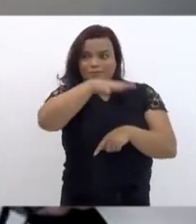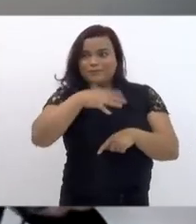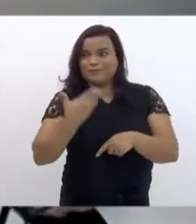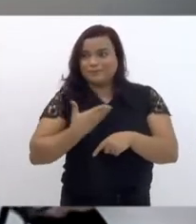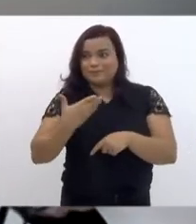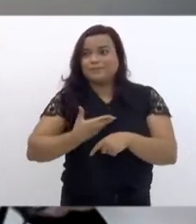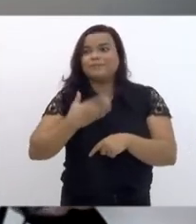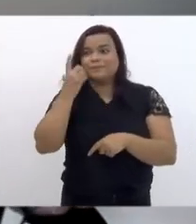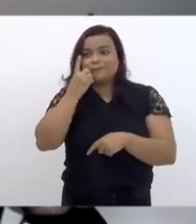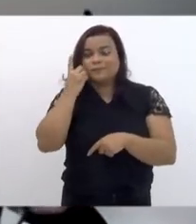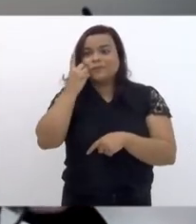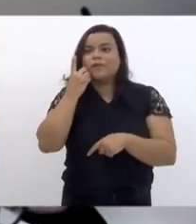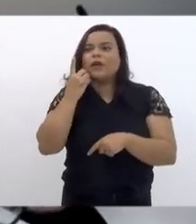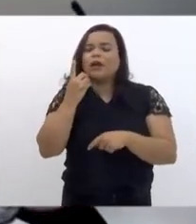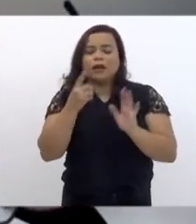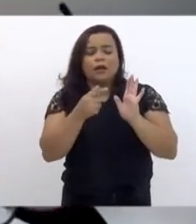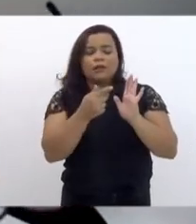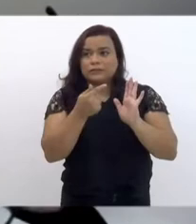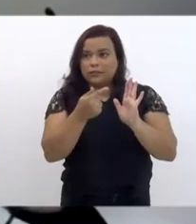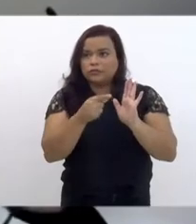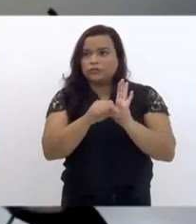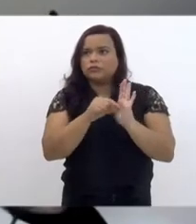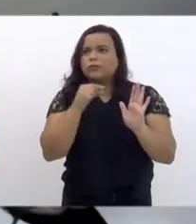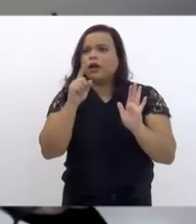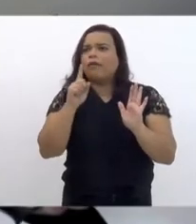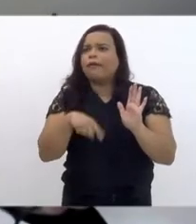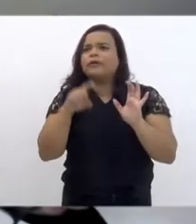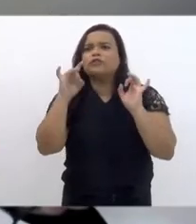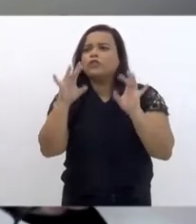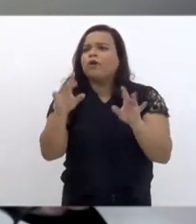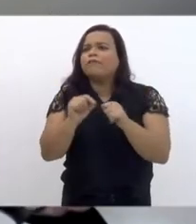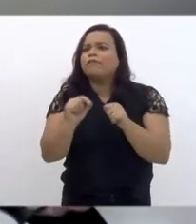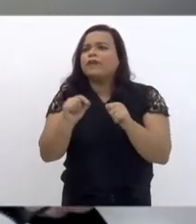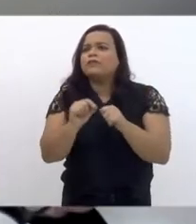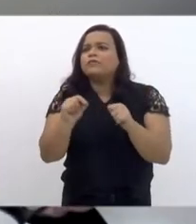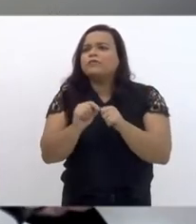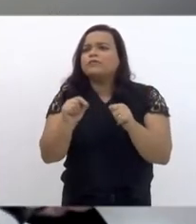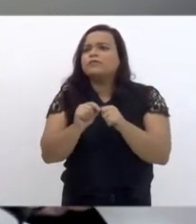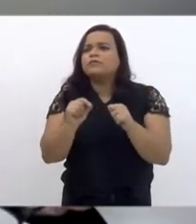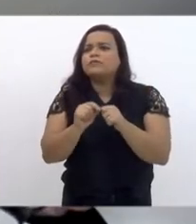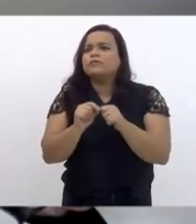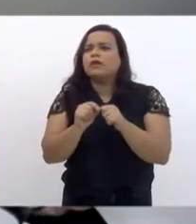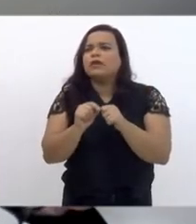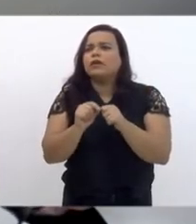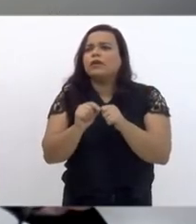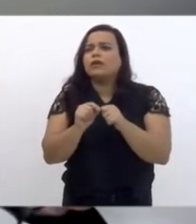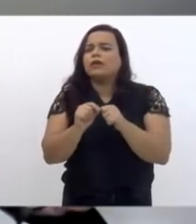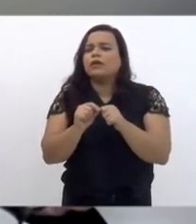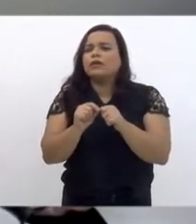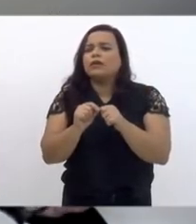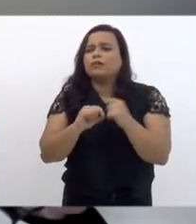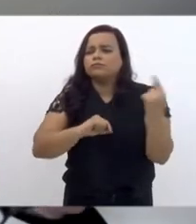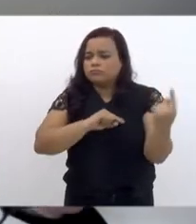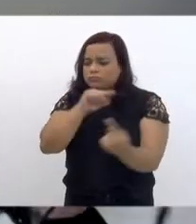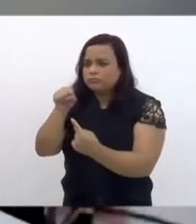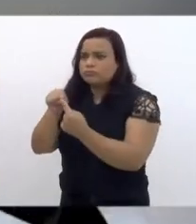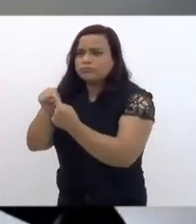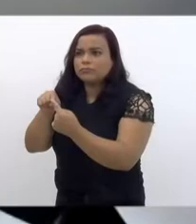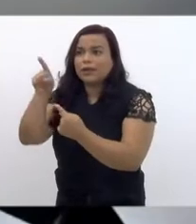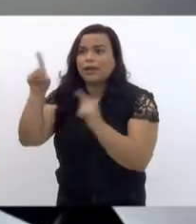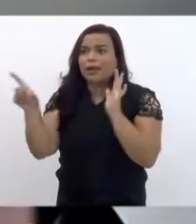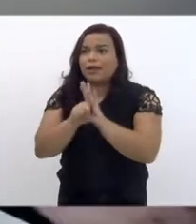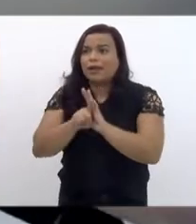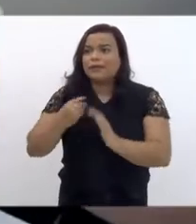é simplesmente para fazer uma remissão a uma lei que já existe. Não é? Eu acho que a